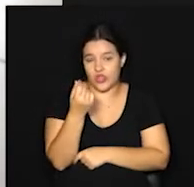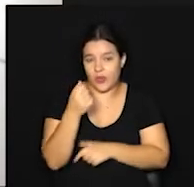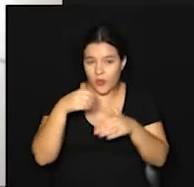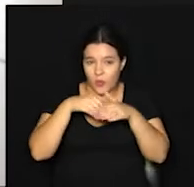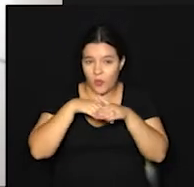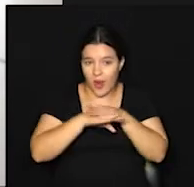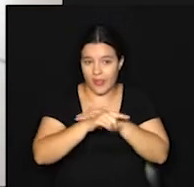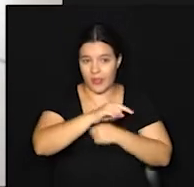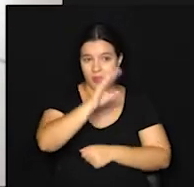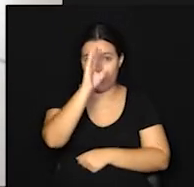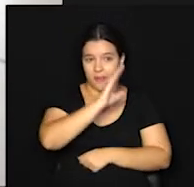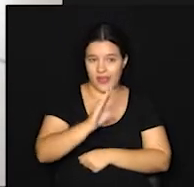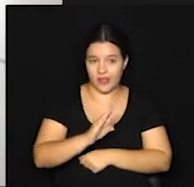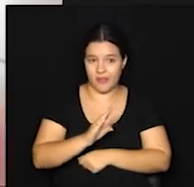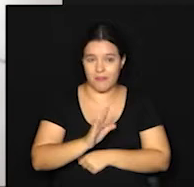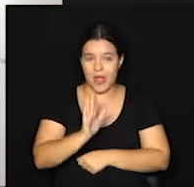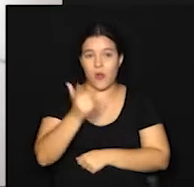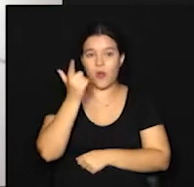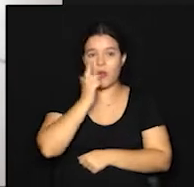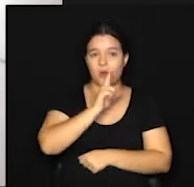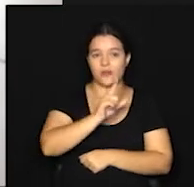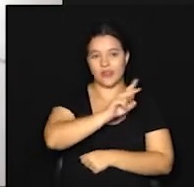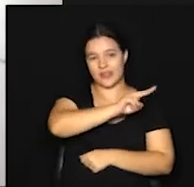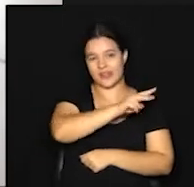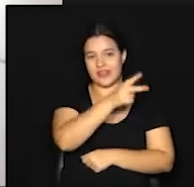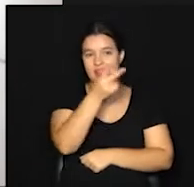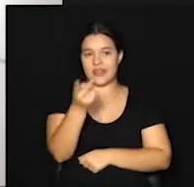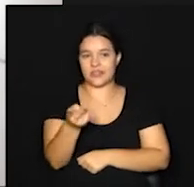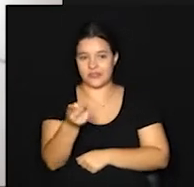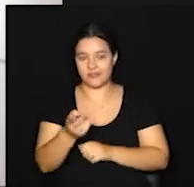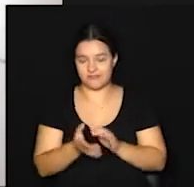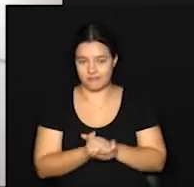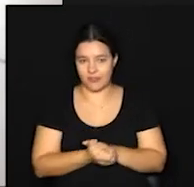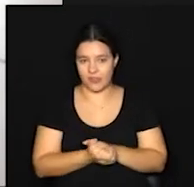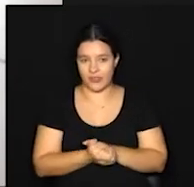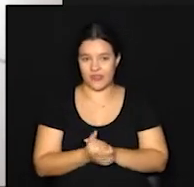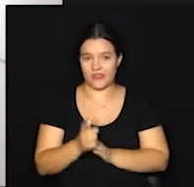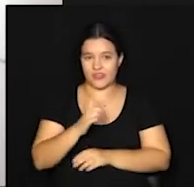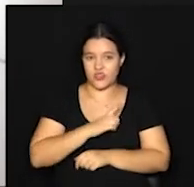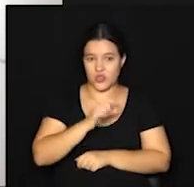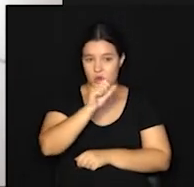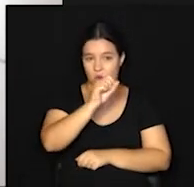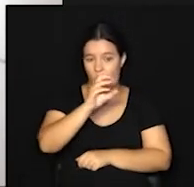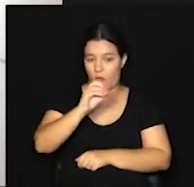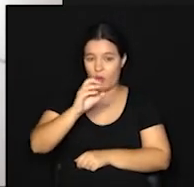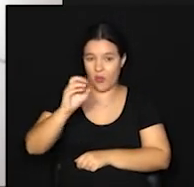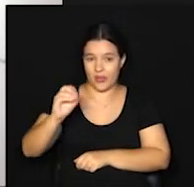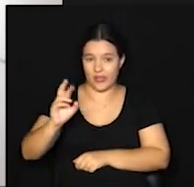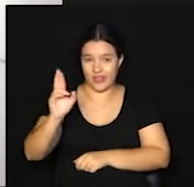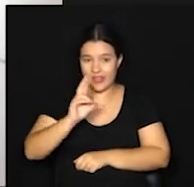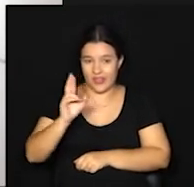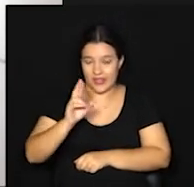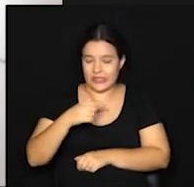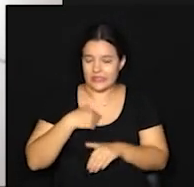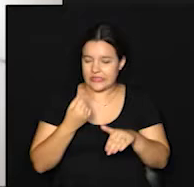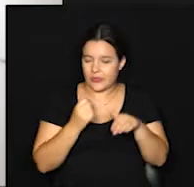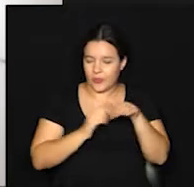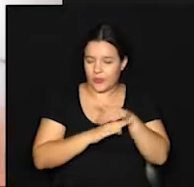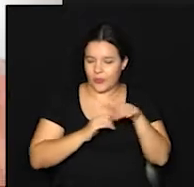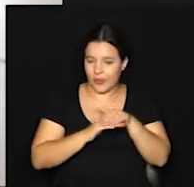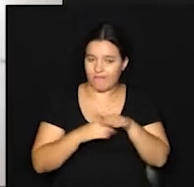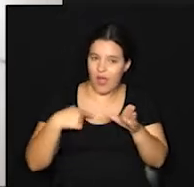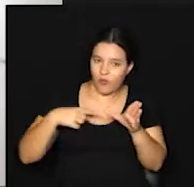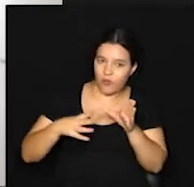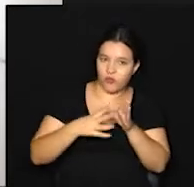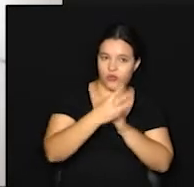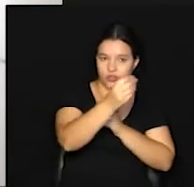aqui no Brasil, mas até fazer a transferência para chegar lá, então eu tinha 800 euros, era o dinheiro que eu saí de casa, eu saí com 800